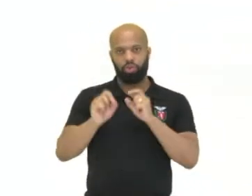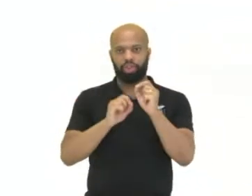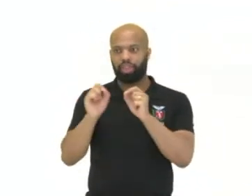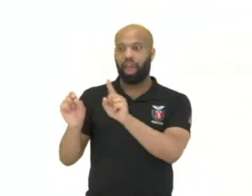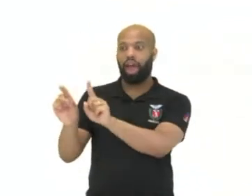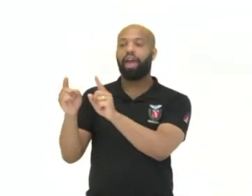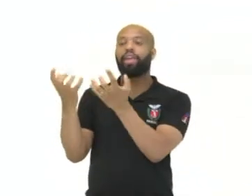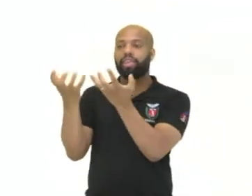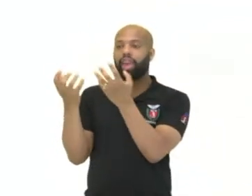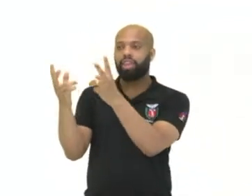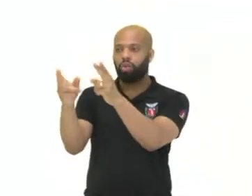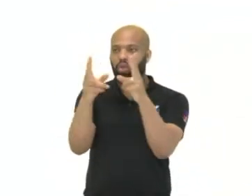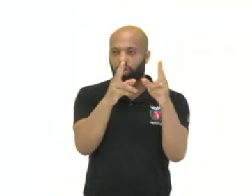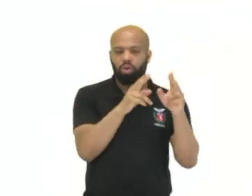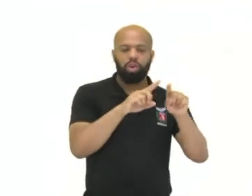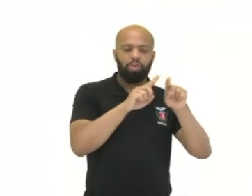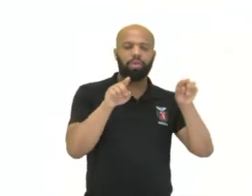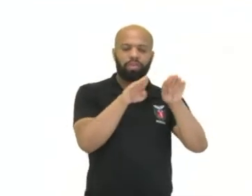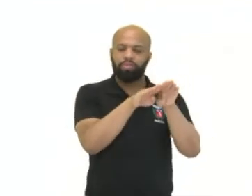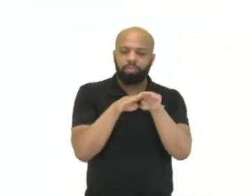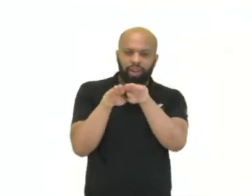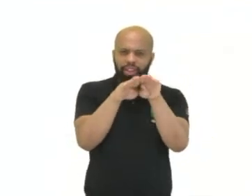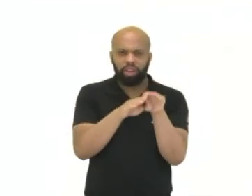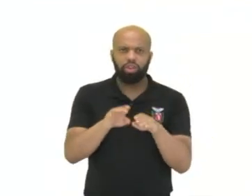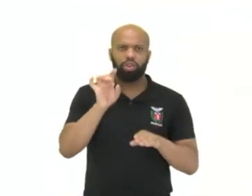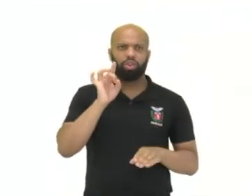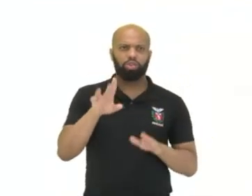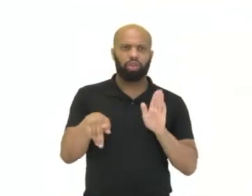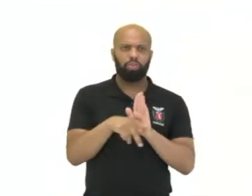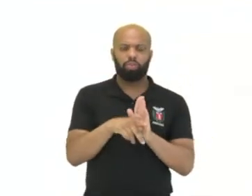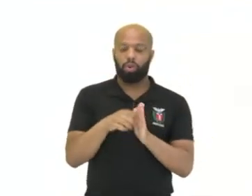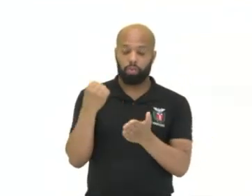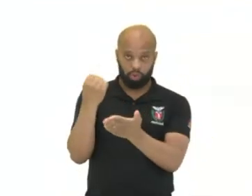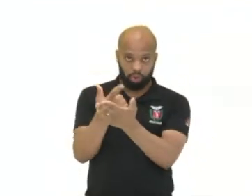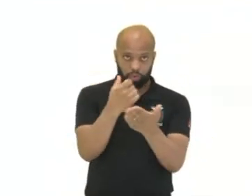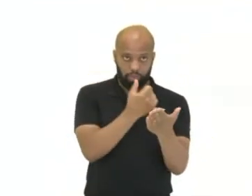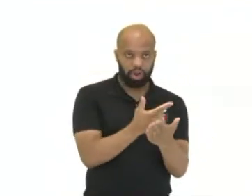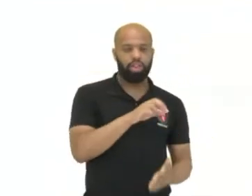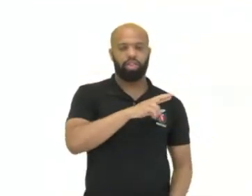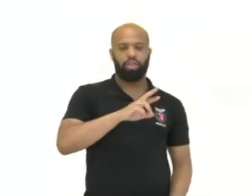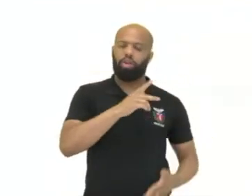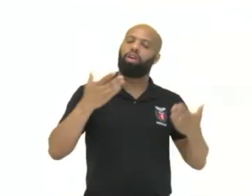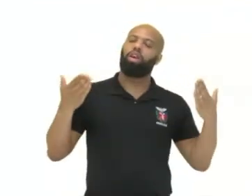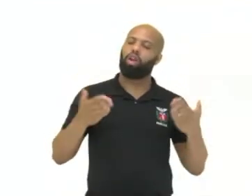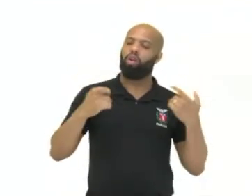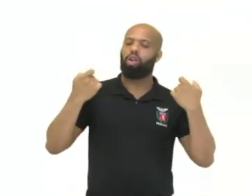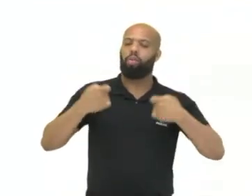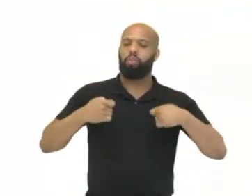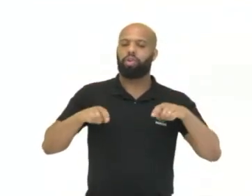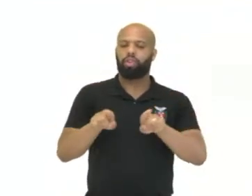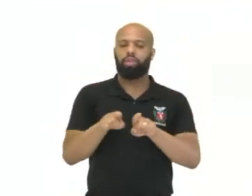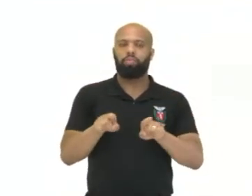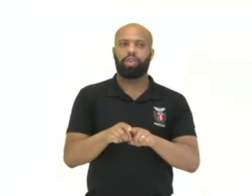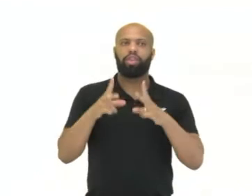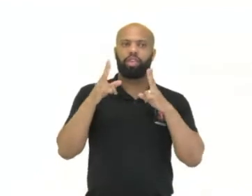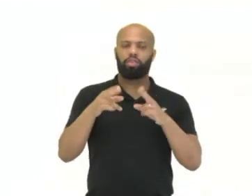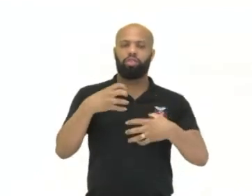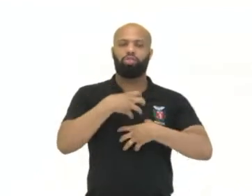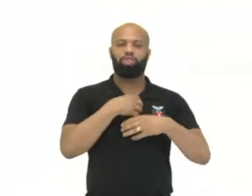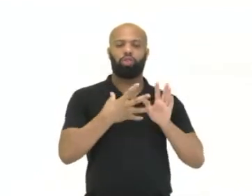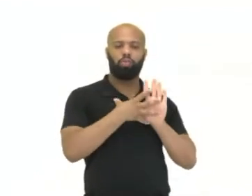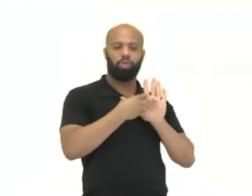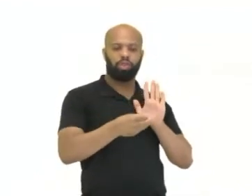Entretanto, os padrões não se restringem mais a bens de consumo. Agora é preciso ser como os